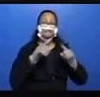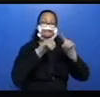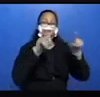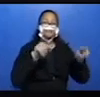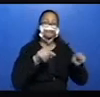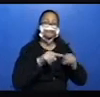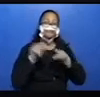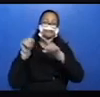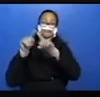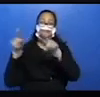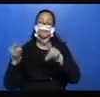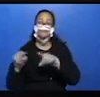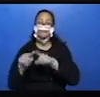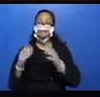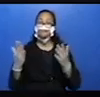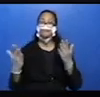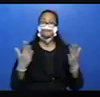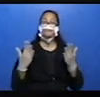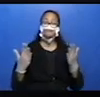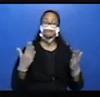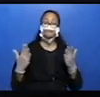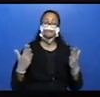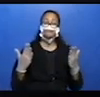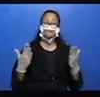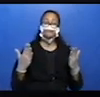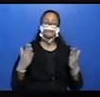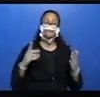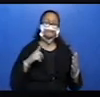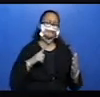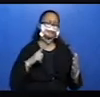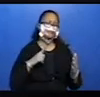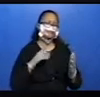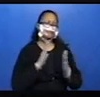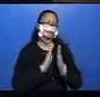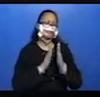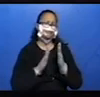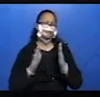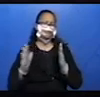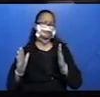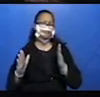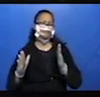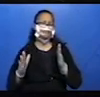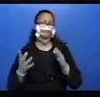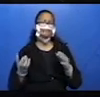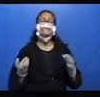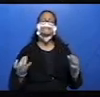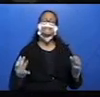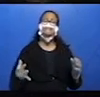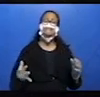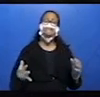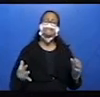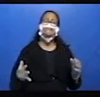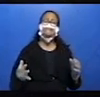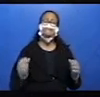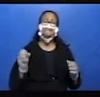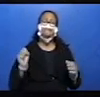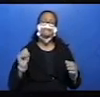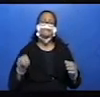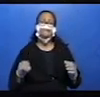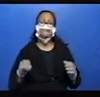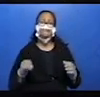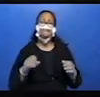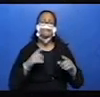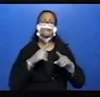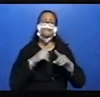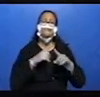falei. Há alguma regularidade nos produtos? Sim ou não? Quais são? Se eu multiplicar o número por 10, 100